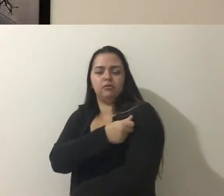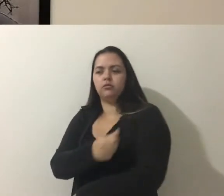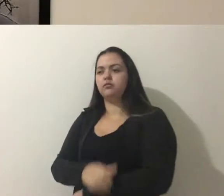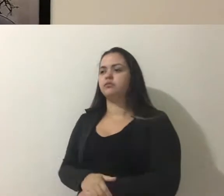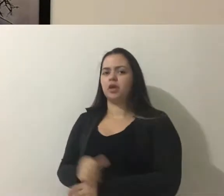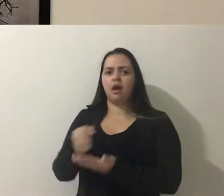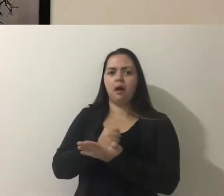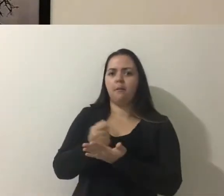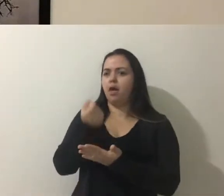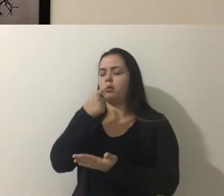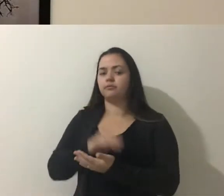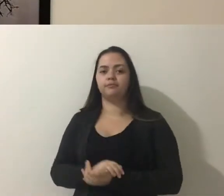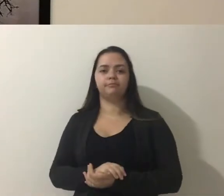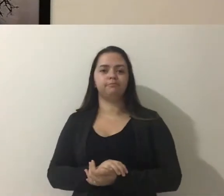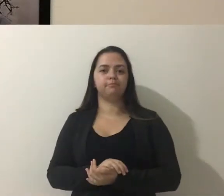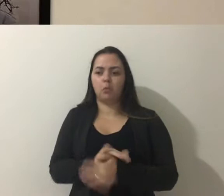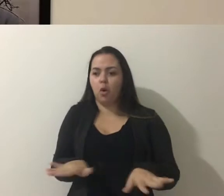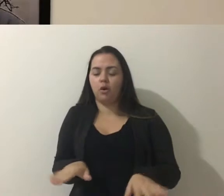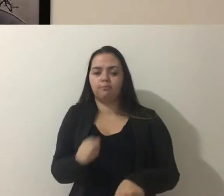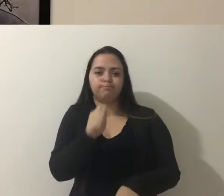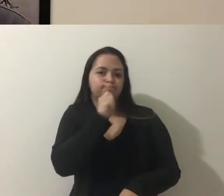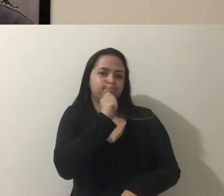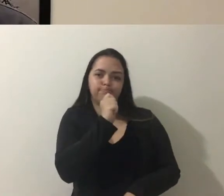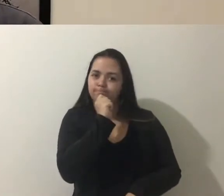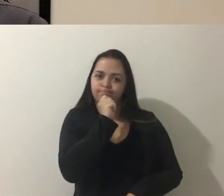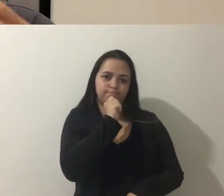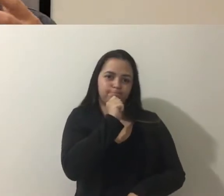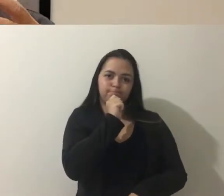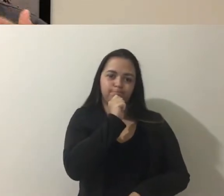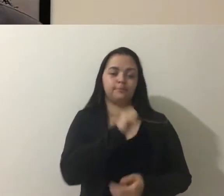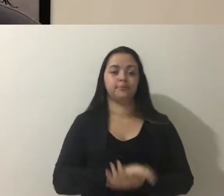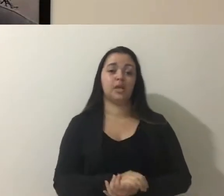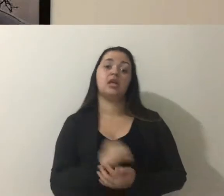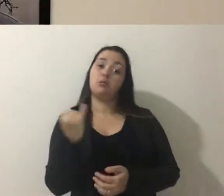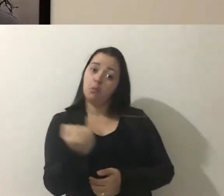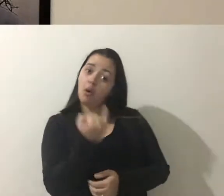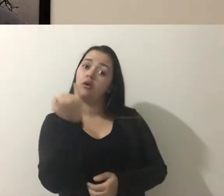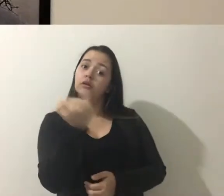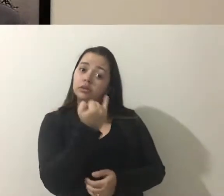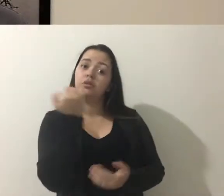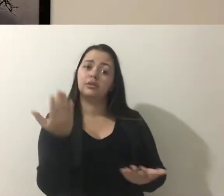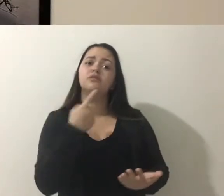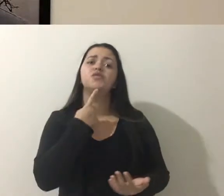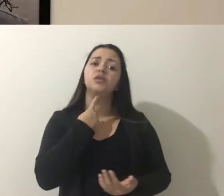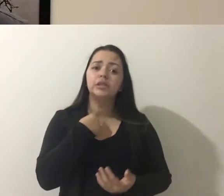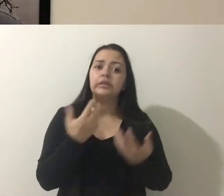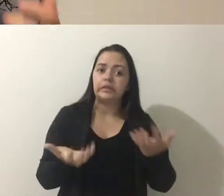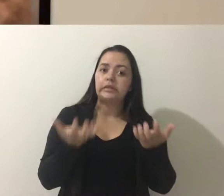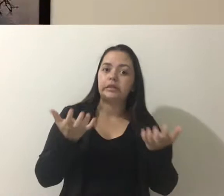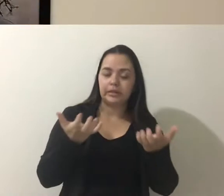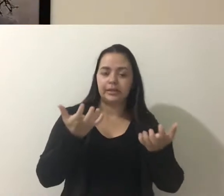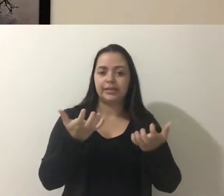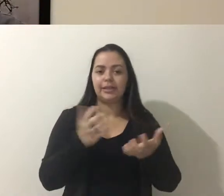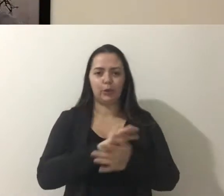medicação. Não, ainda não é essa notícia, apesar de ser relevante e ser desejada